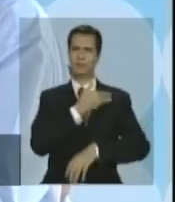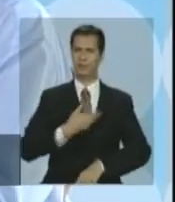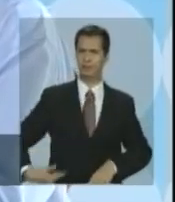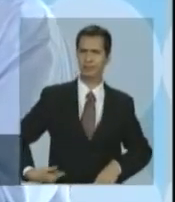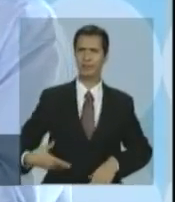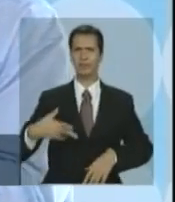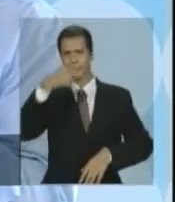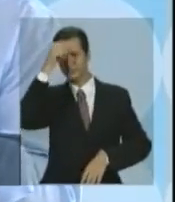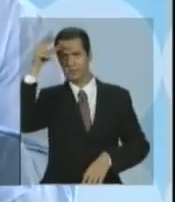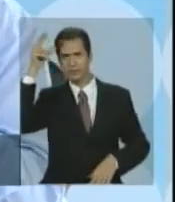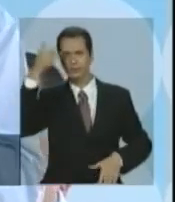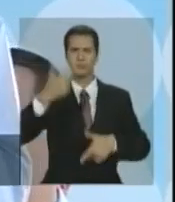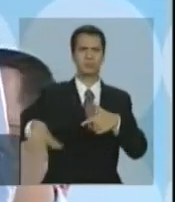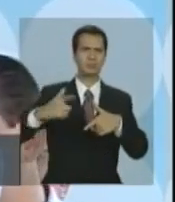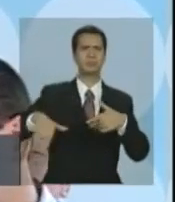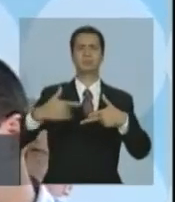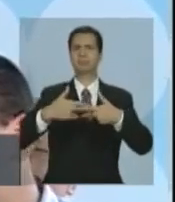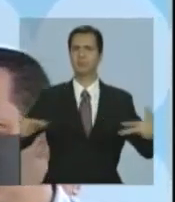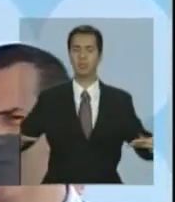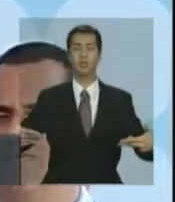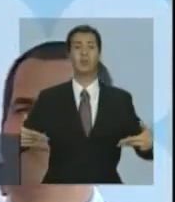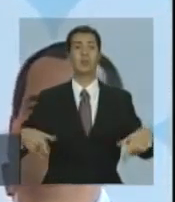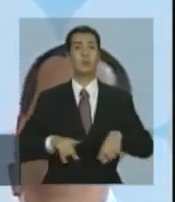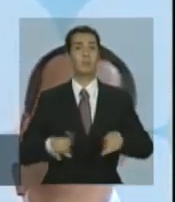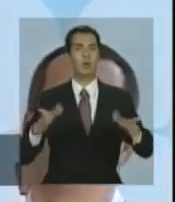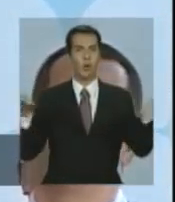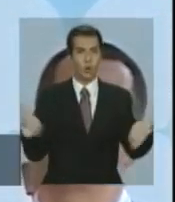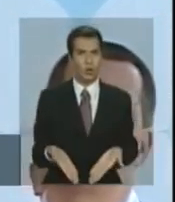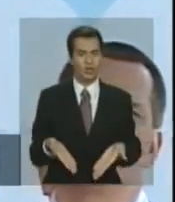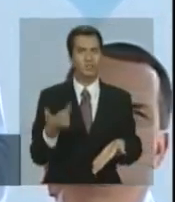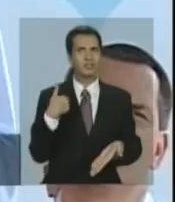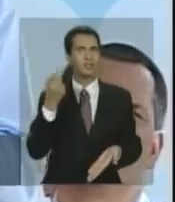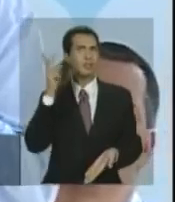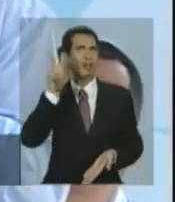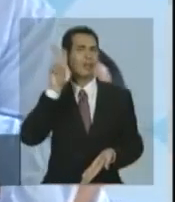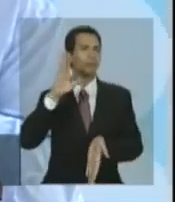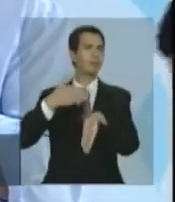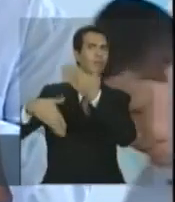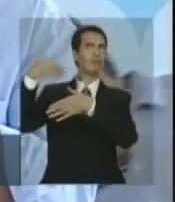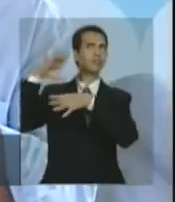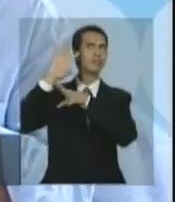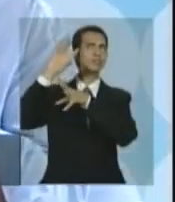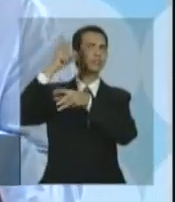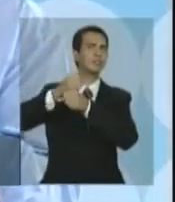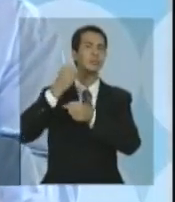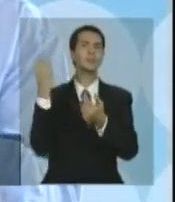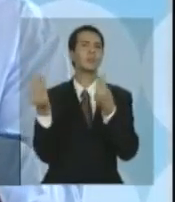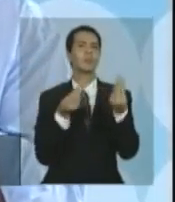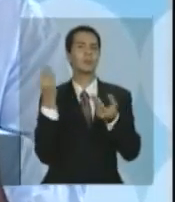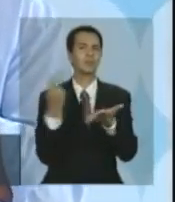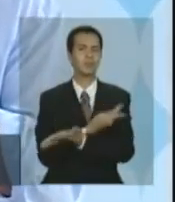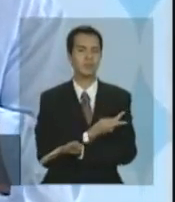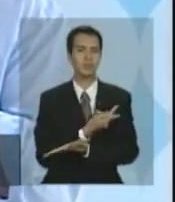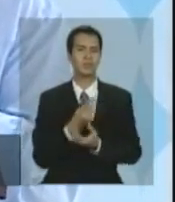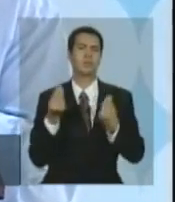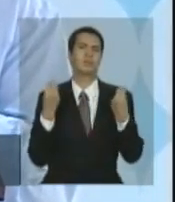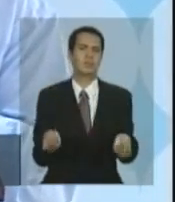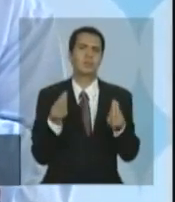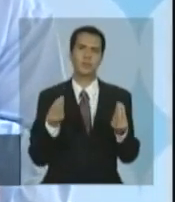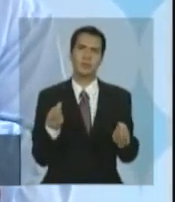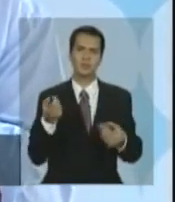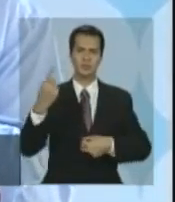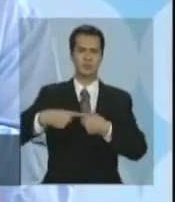e achando graça quando a gente olha para trás e vê que quanto tempo o